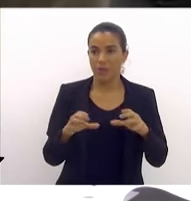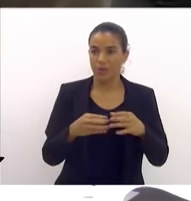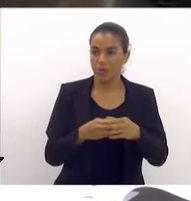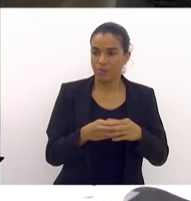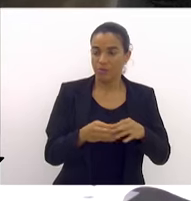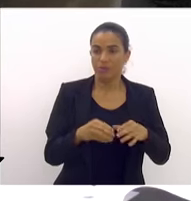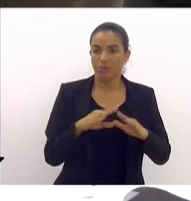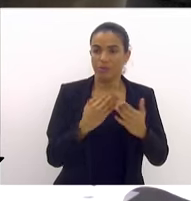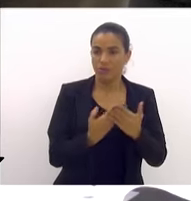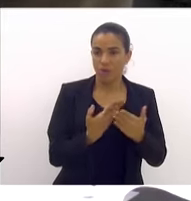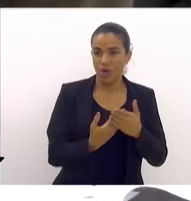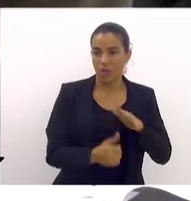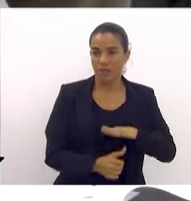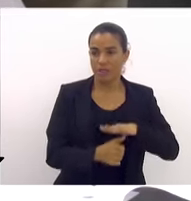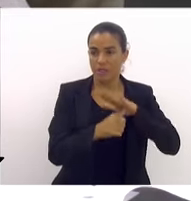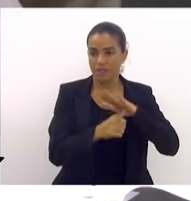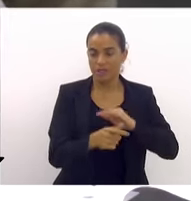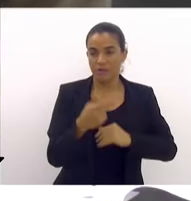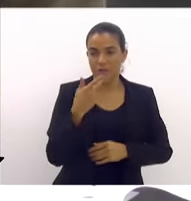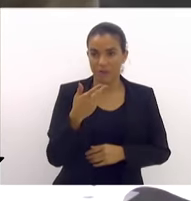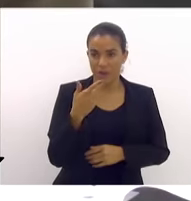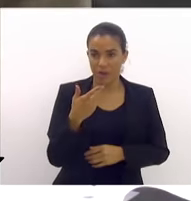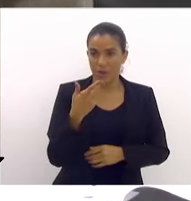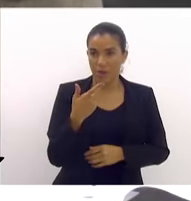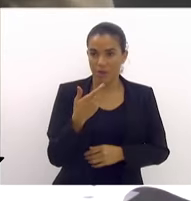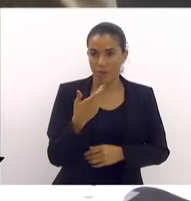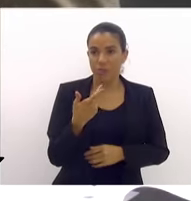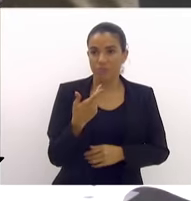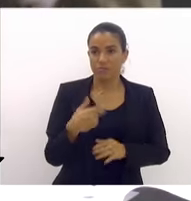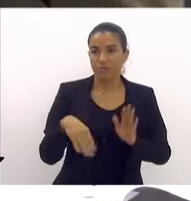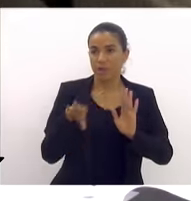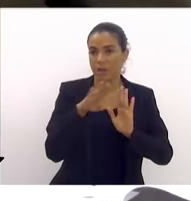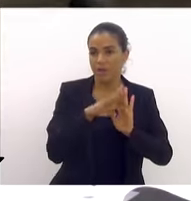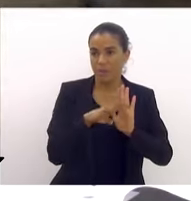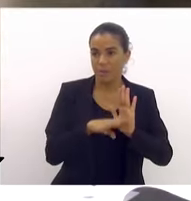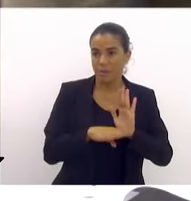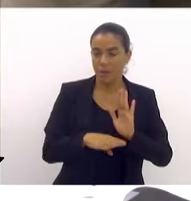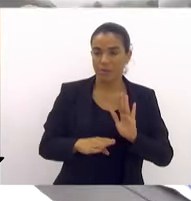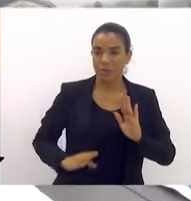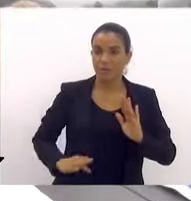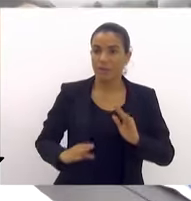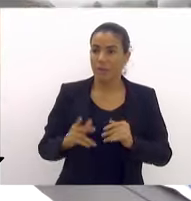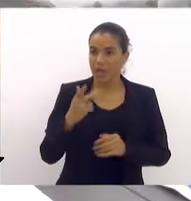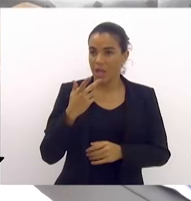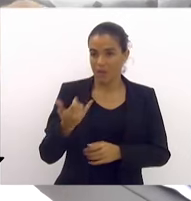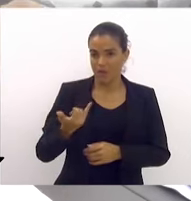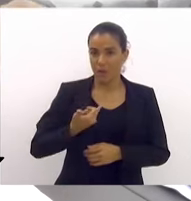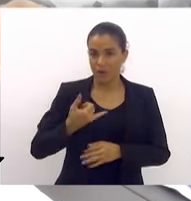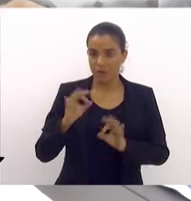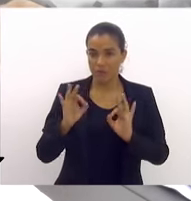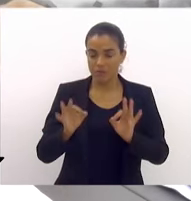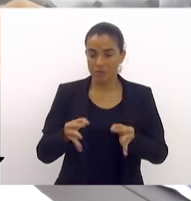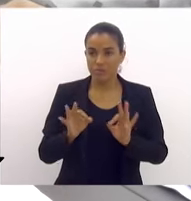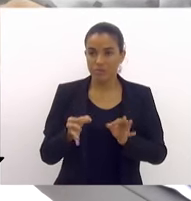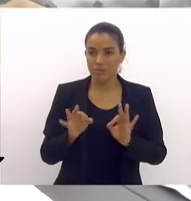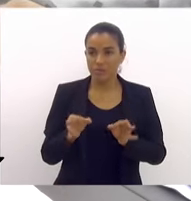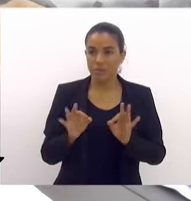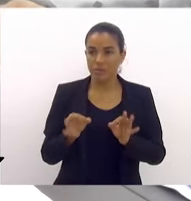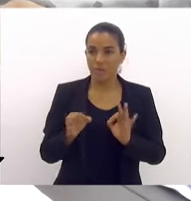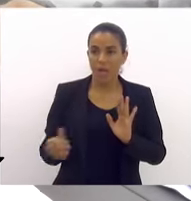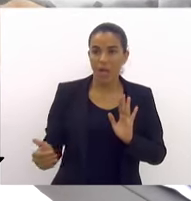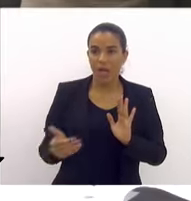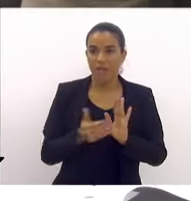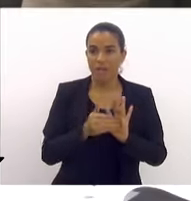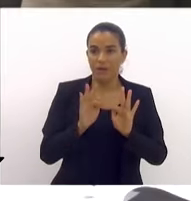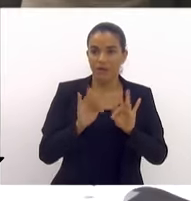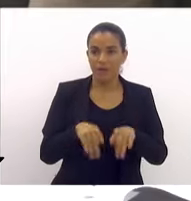Colégio de Líderes, afirmou que ia botar os vetos em pauta. Até o fim do mês. Ontem, em plenário, então, ele me reafirmou isso. Até então, o final desse um mês.